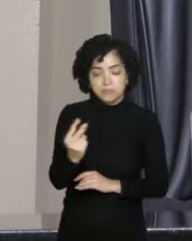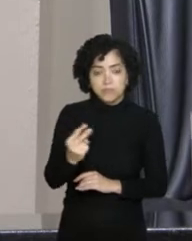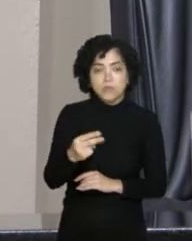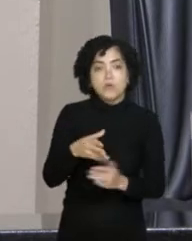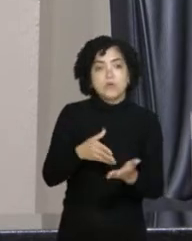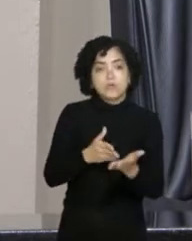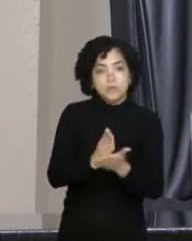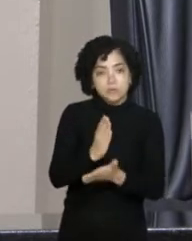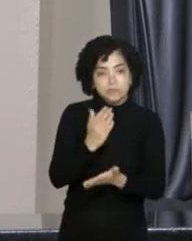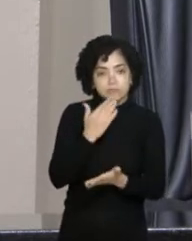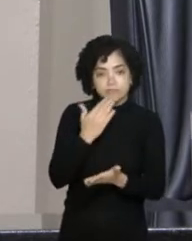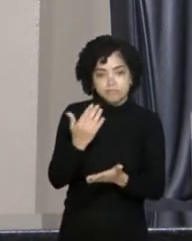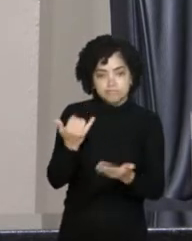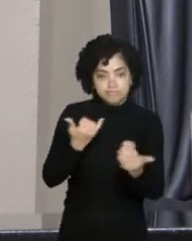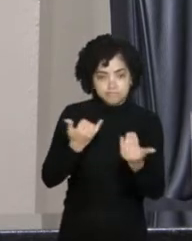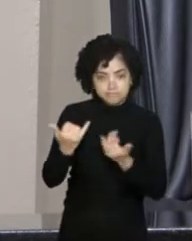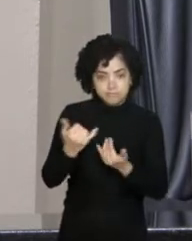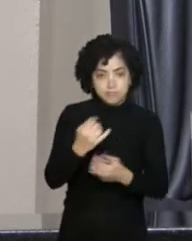pedidos de informação número